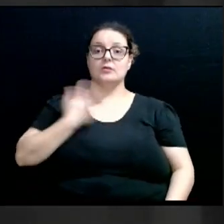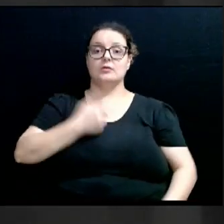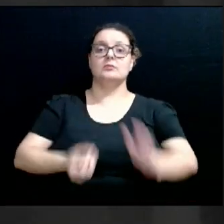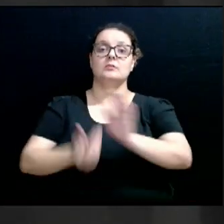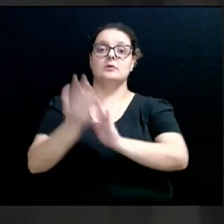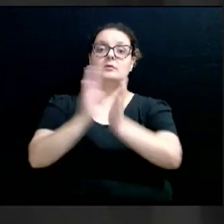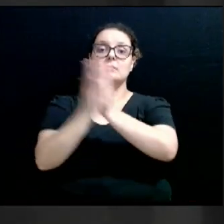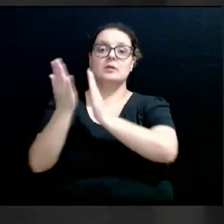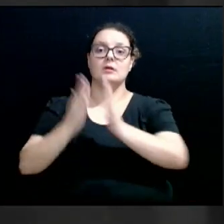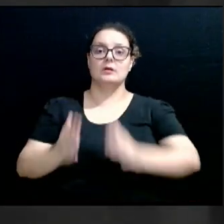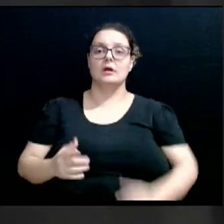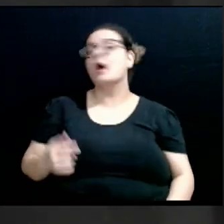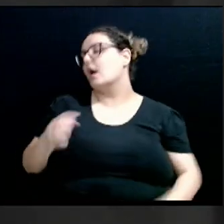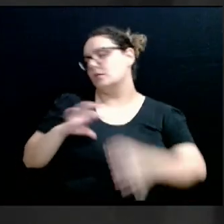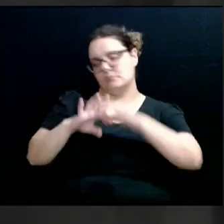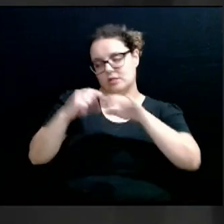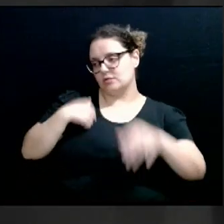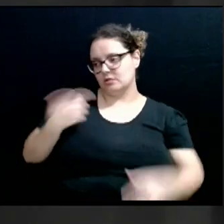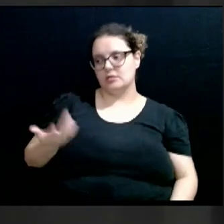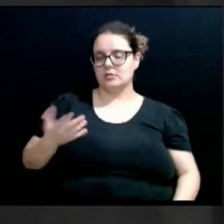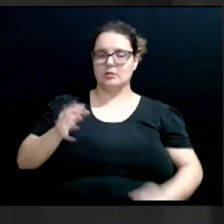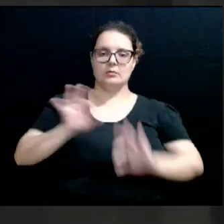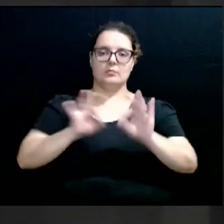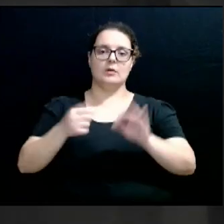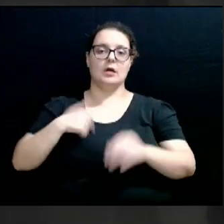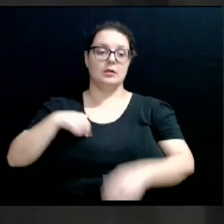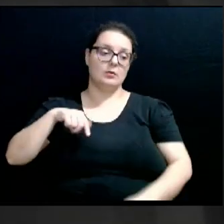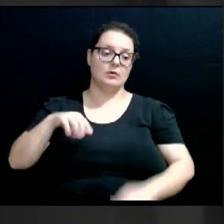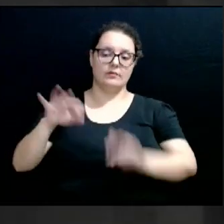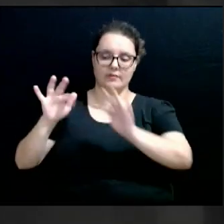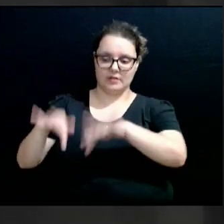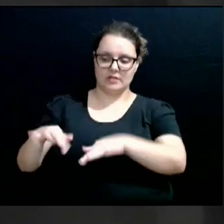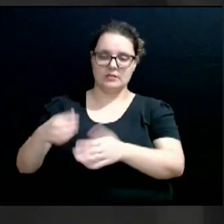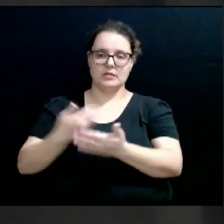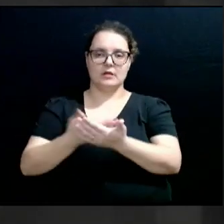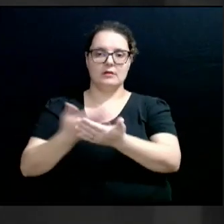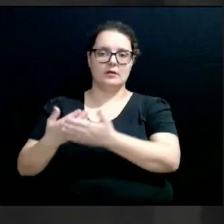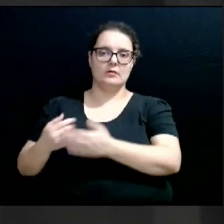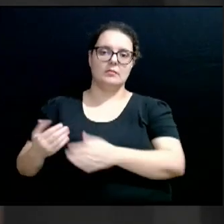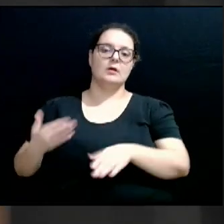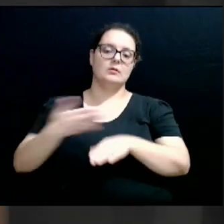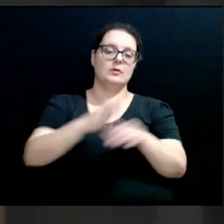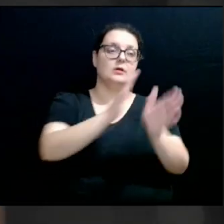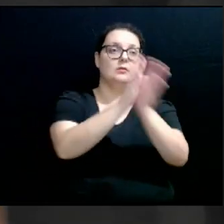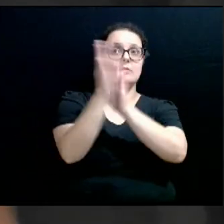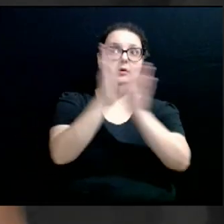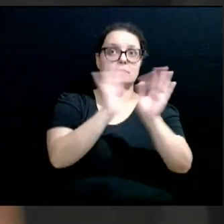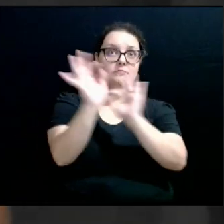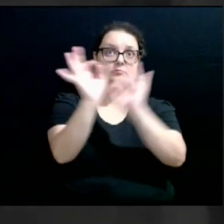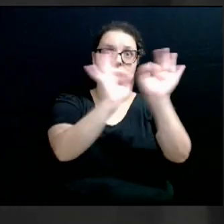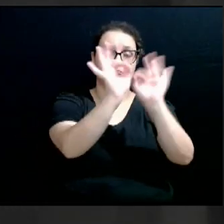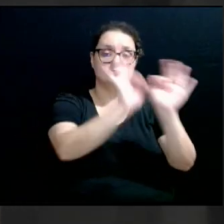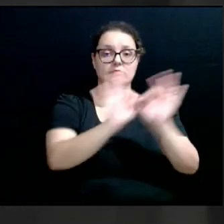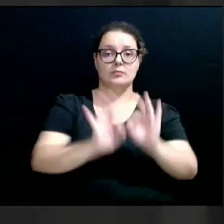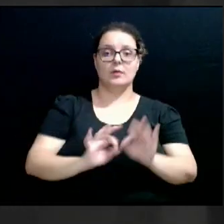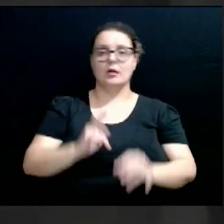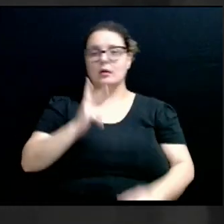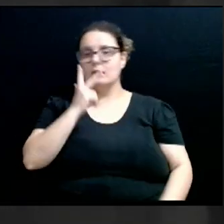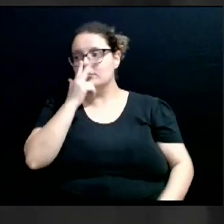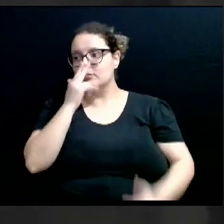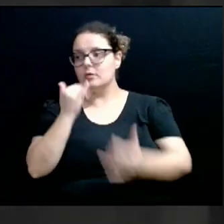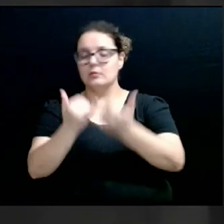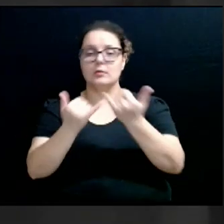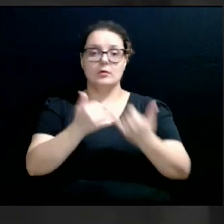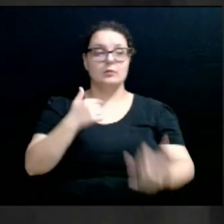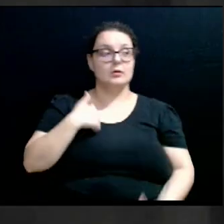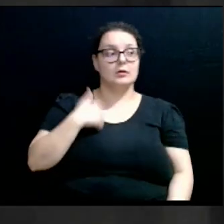e organizava. E aí eu comecei a organizar e eu comecei a perceber as semelhanças. Eu não sabia as